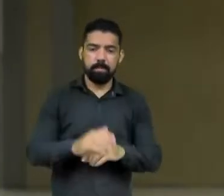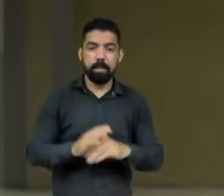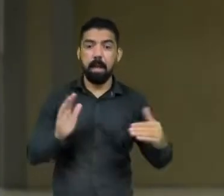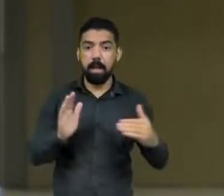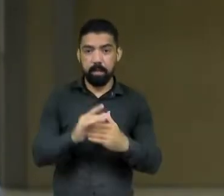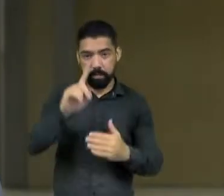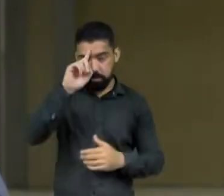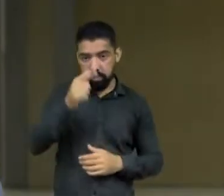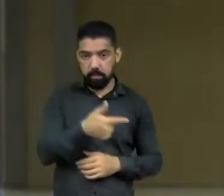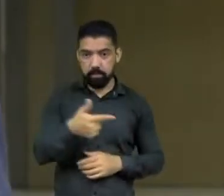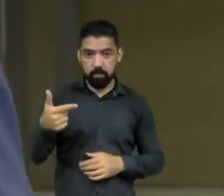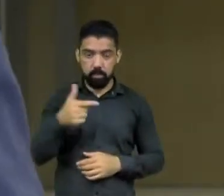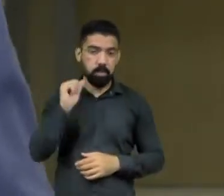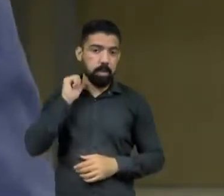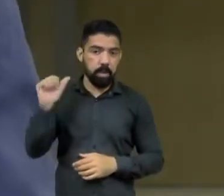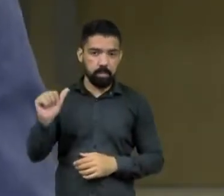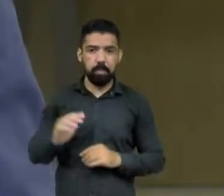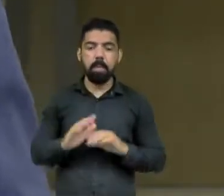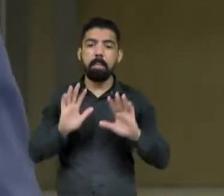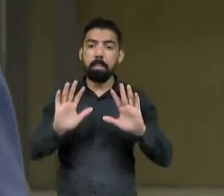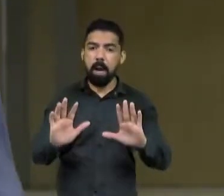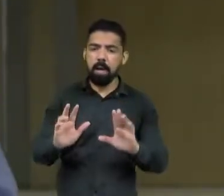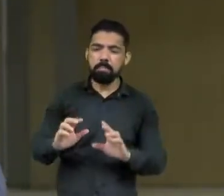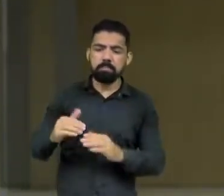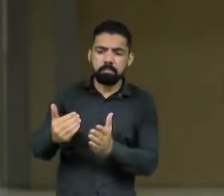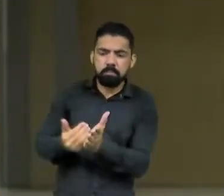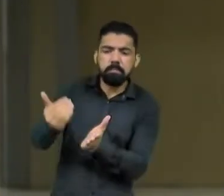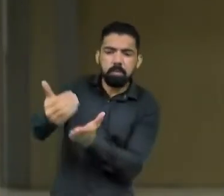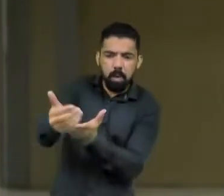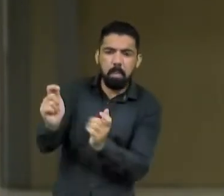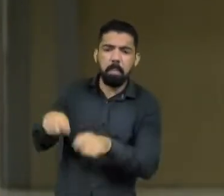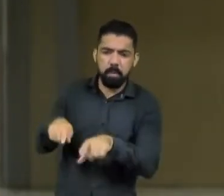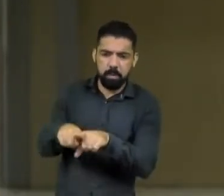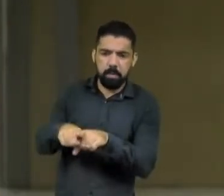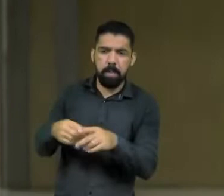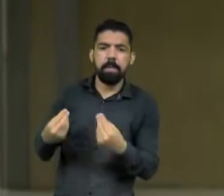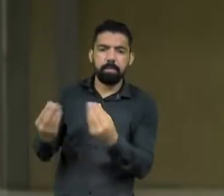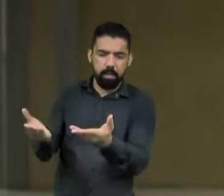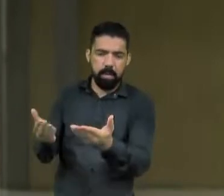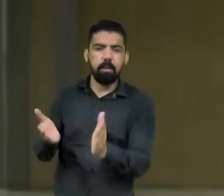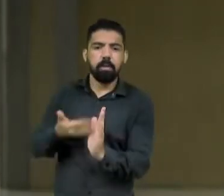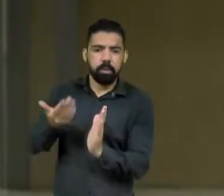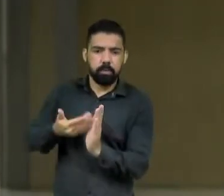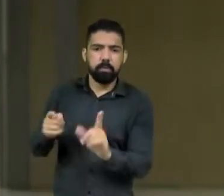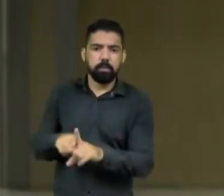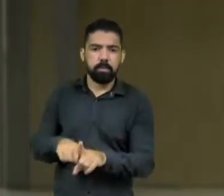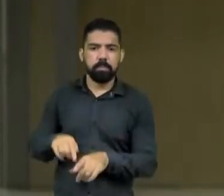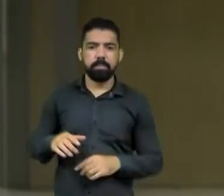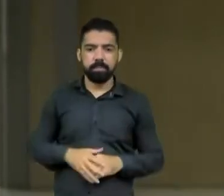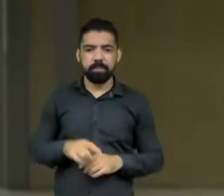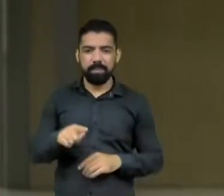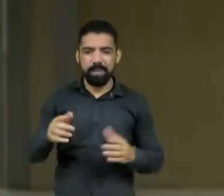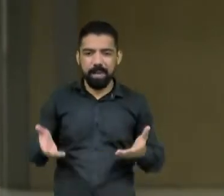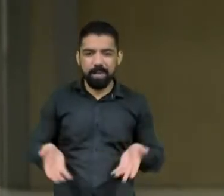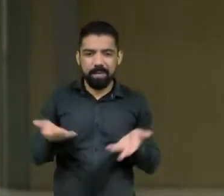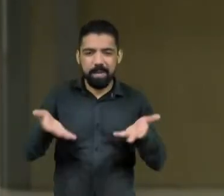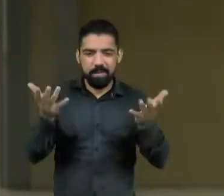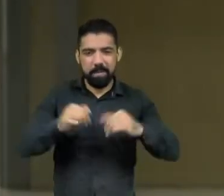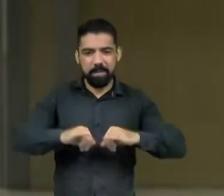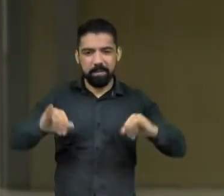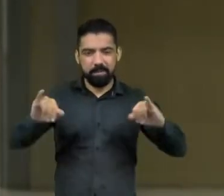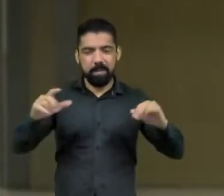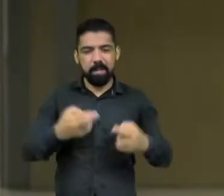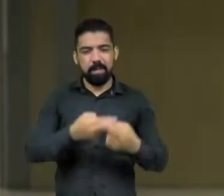22 de abril, mas até além disso, você pode fazer a doação do seu livro nesta campanha de